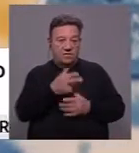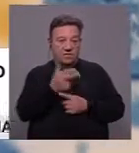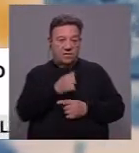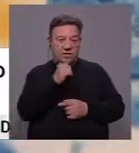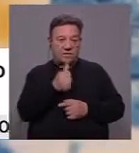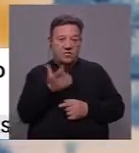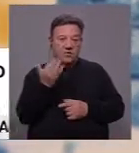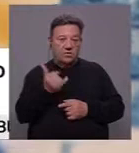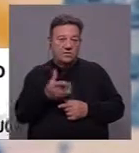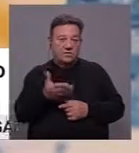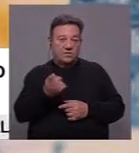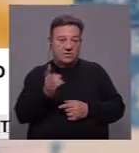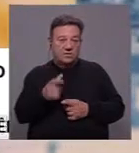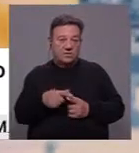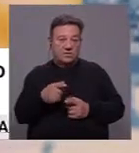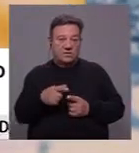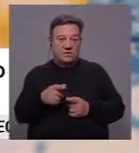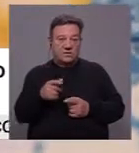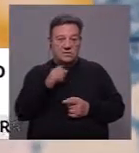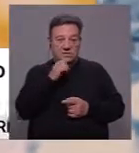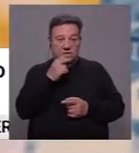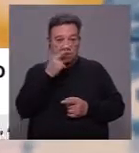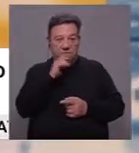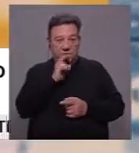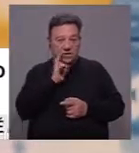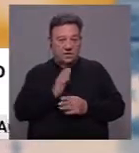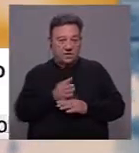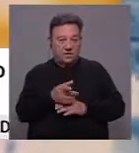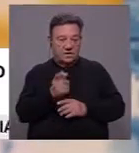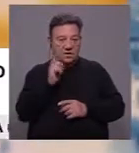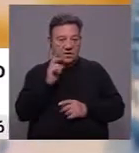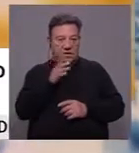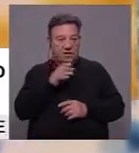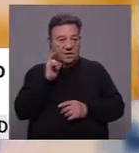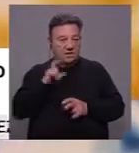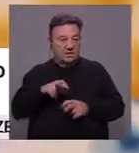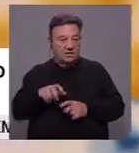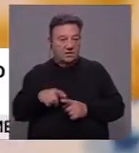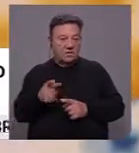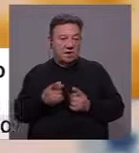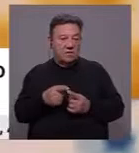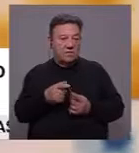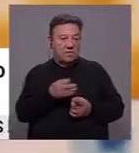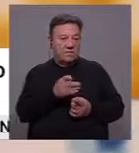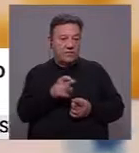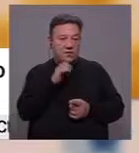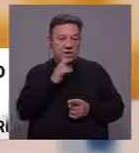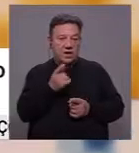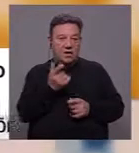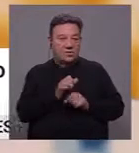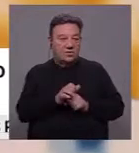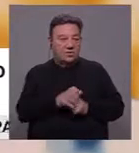morreu em 2016. Os cegos vão poder aceder à audiodescrição de algumas peças e tocarem